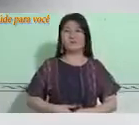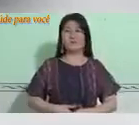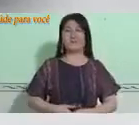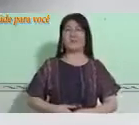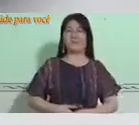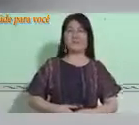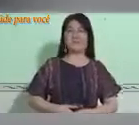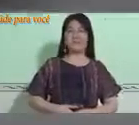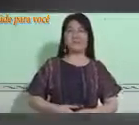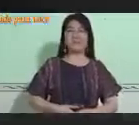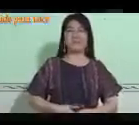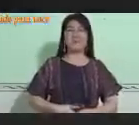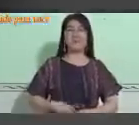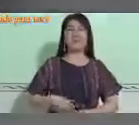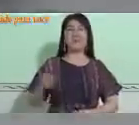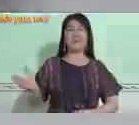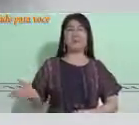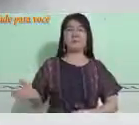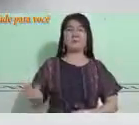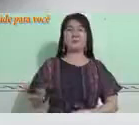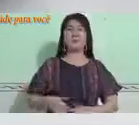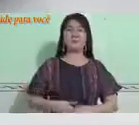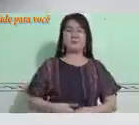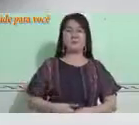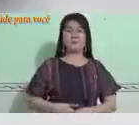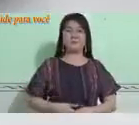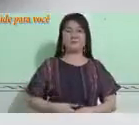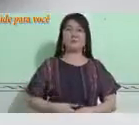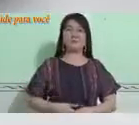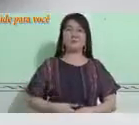vírgula, o minoxidil deve ser usado da seguinte forma: 2.1.